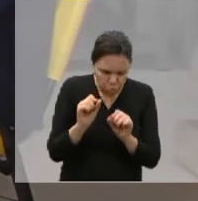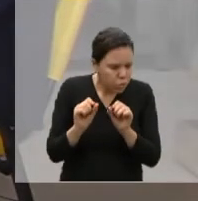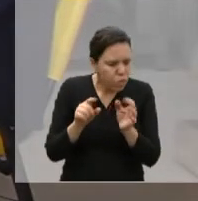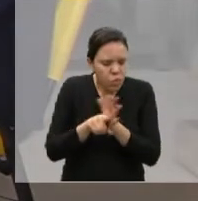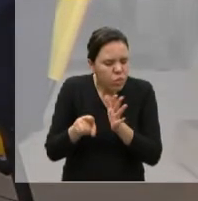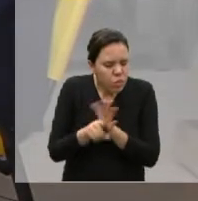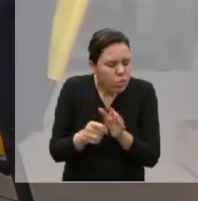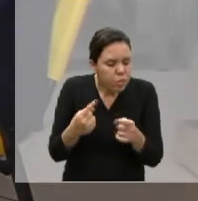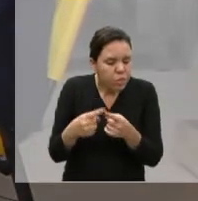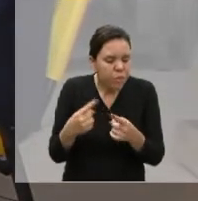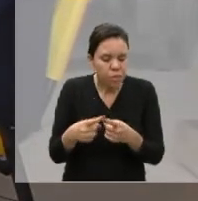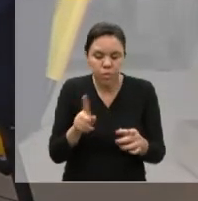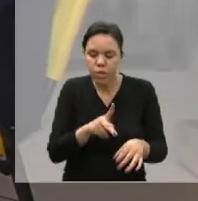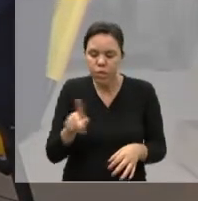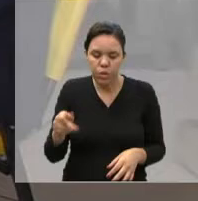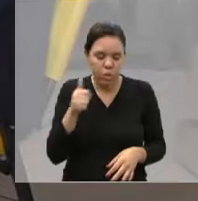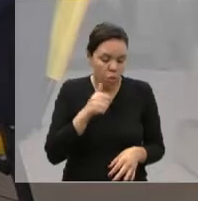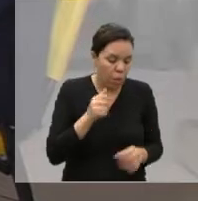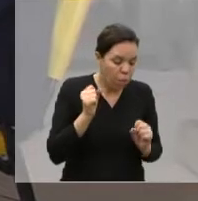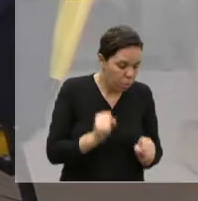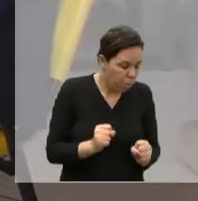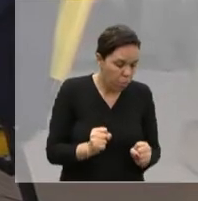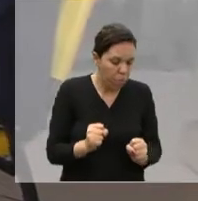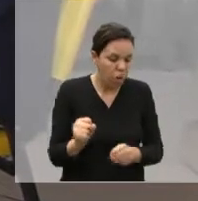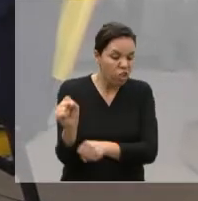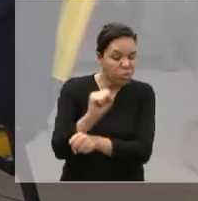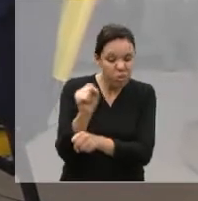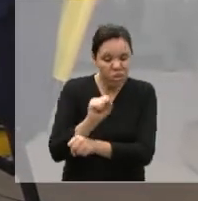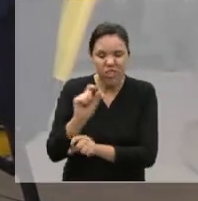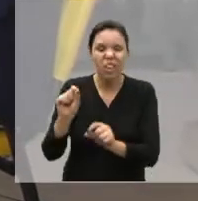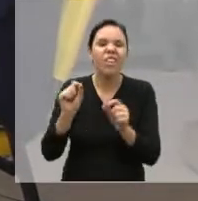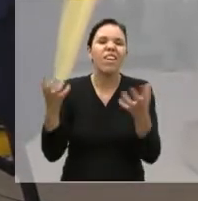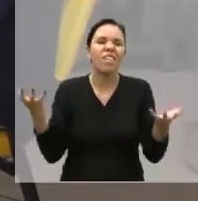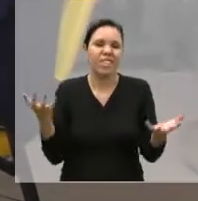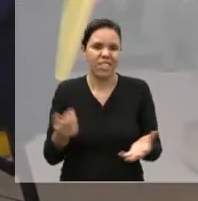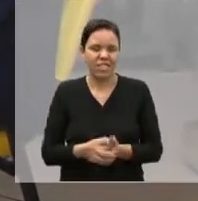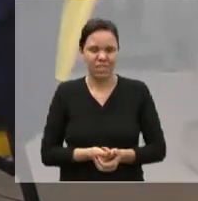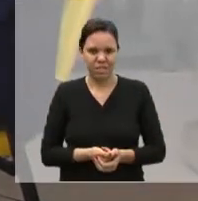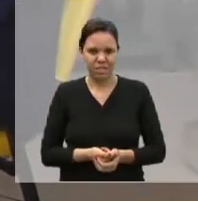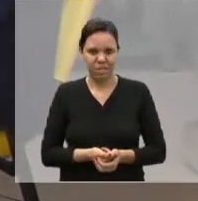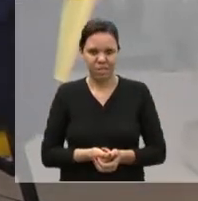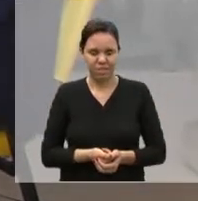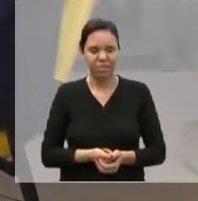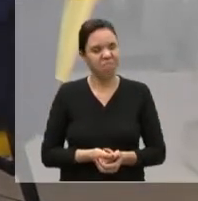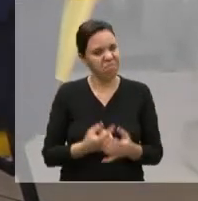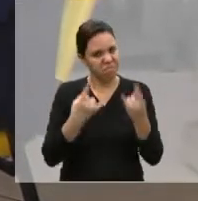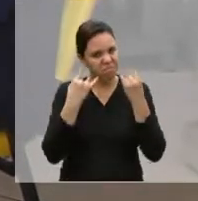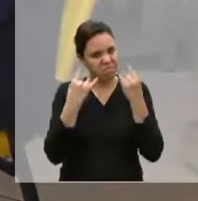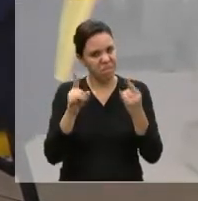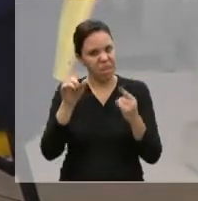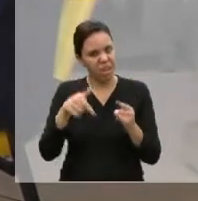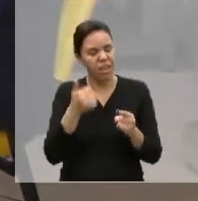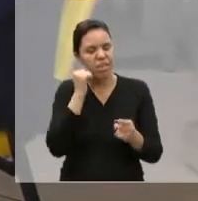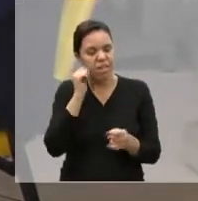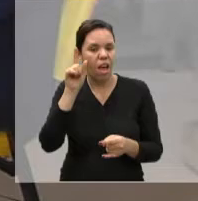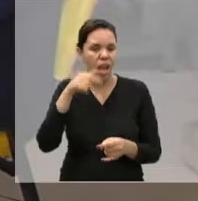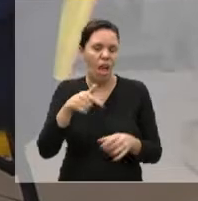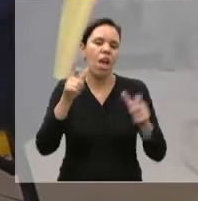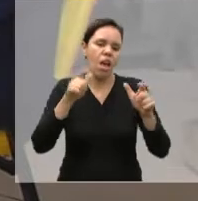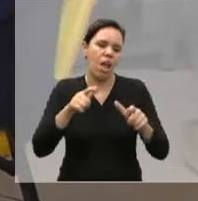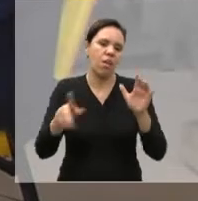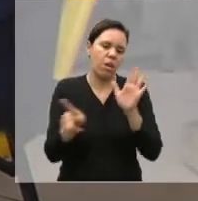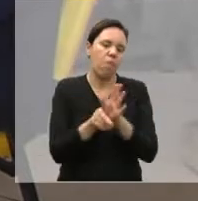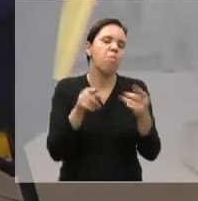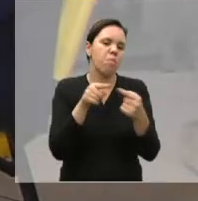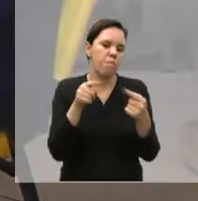que interessante. Inclusive, a ciência é lugar de mulher. Sim, a ciência é lugar de mulher. E foi isso o que o Meninas Super Cientistas